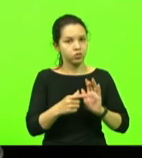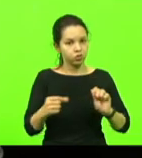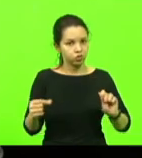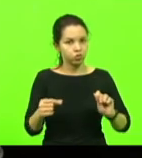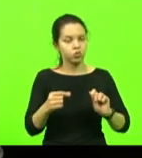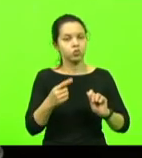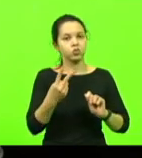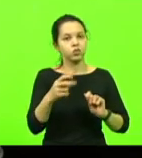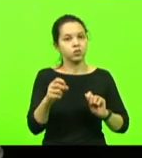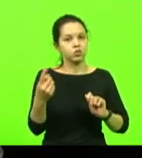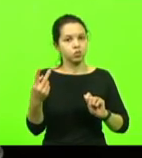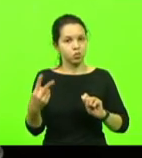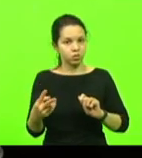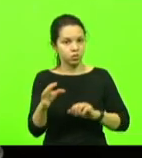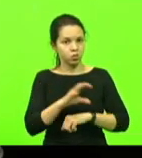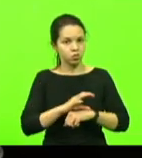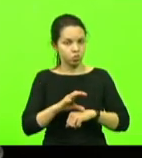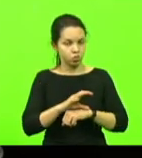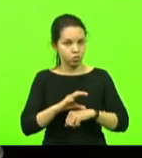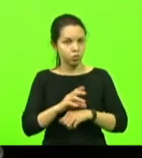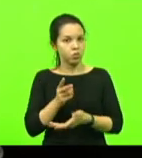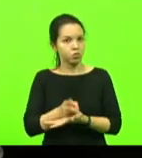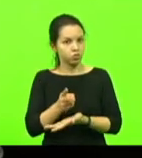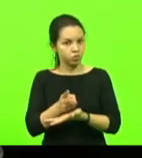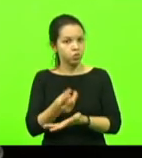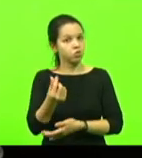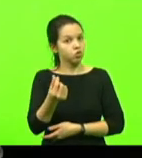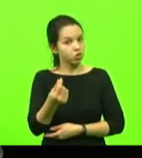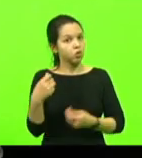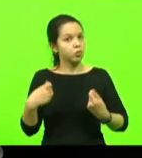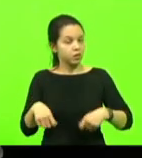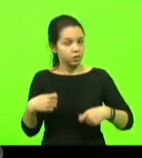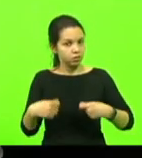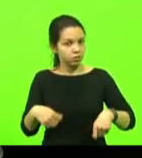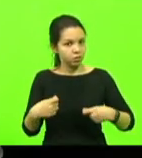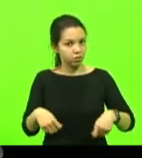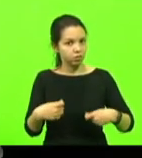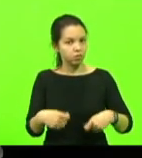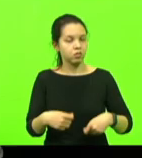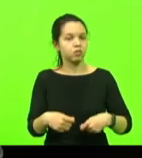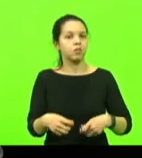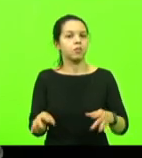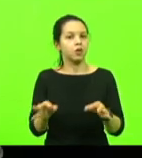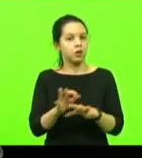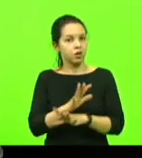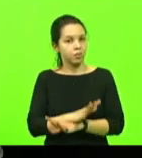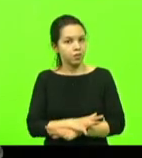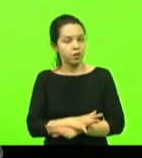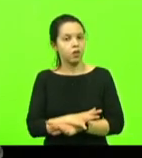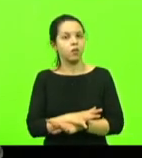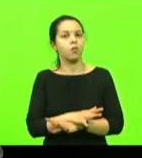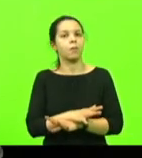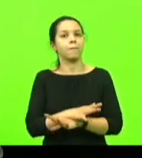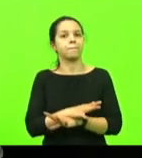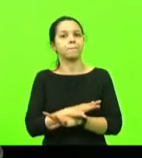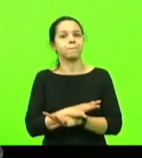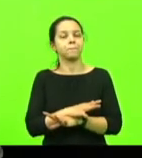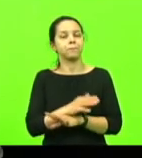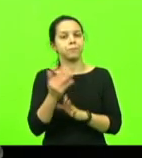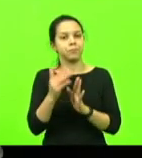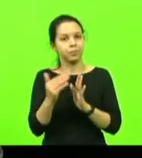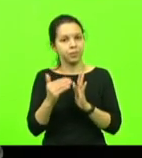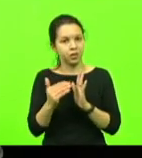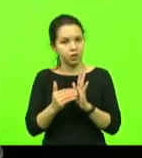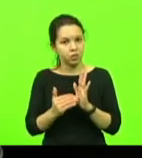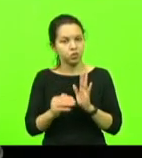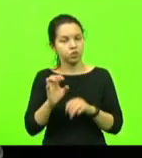da Constituição, e mantendo recursos necessários para a concretização do Plano Estadual de Educação.